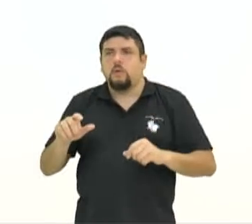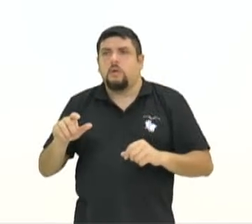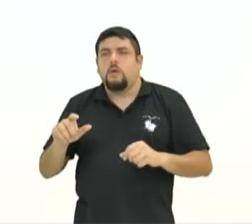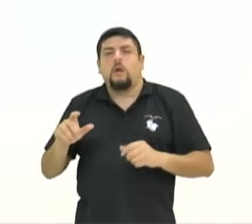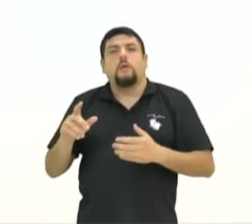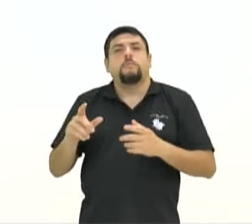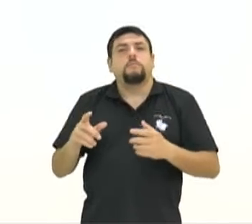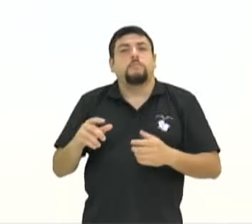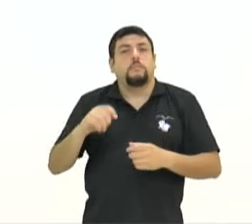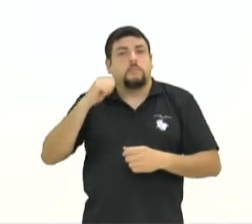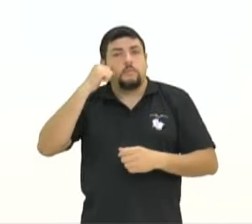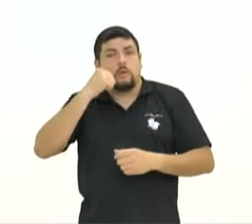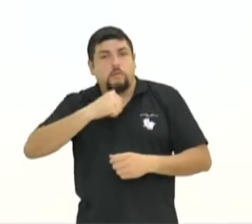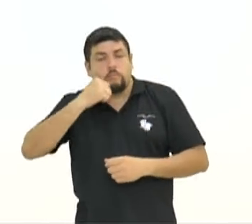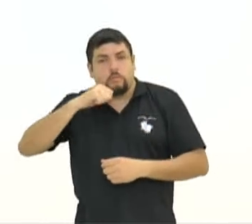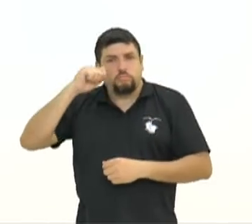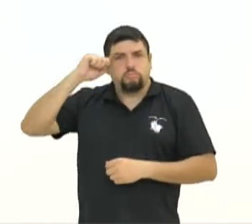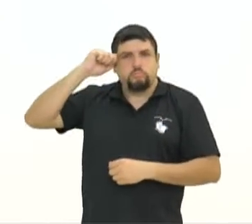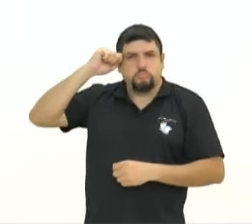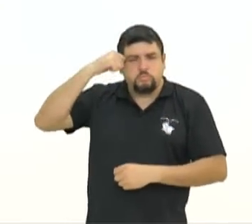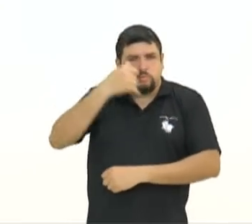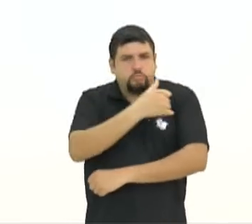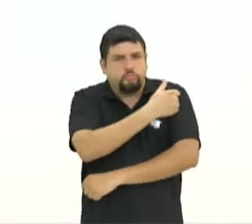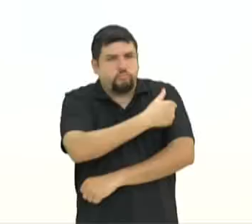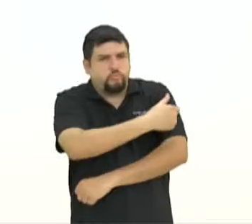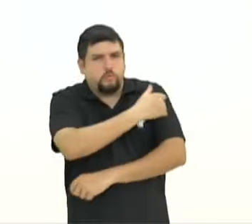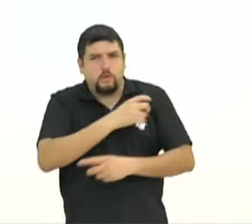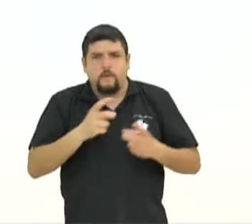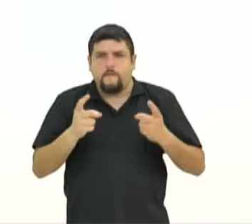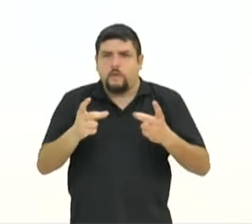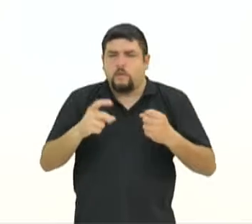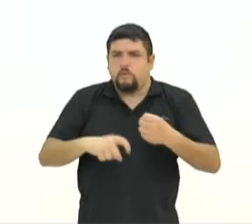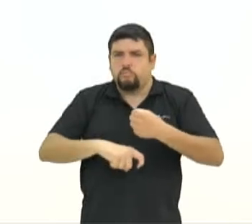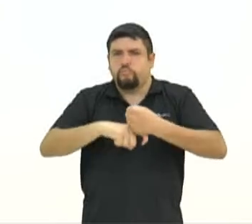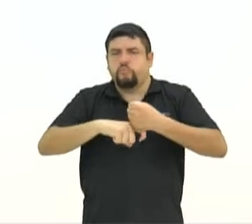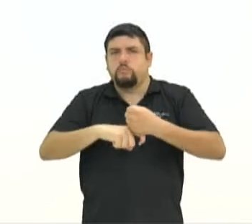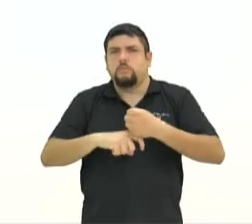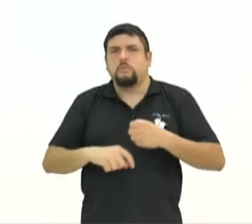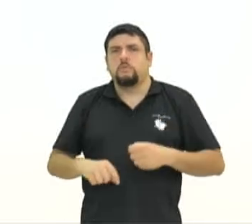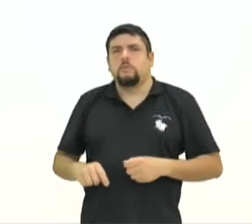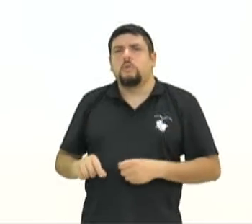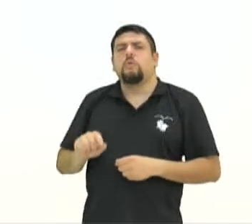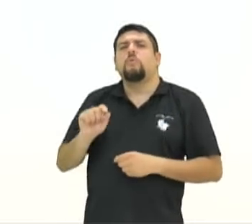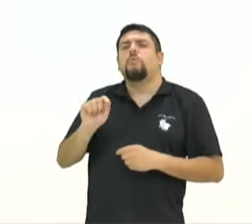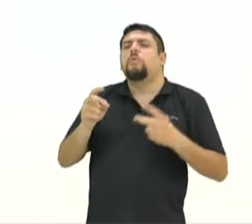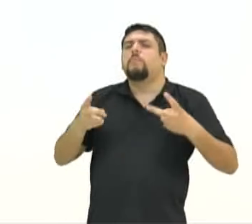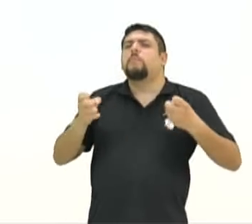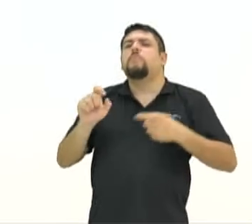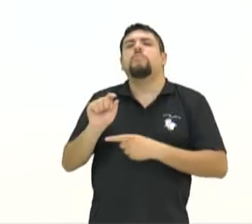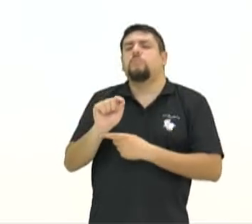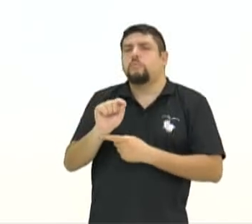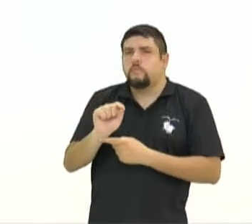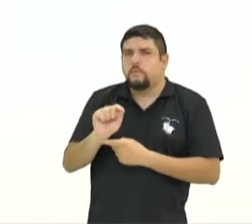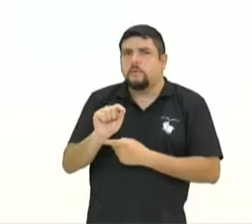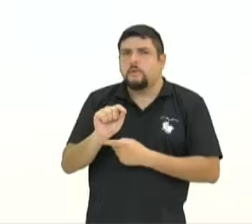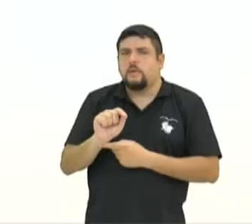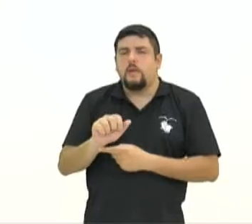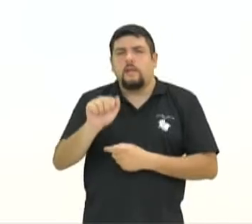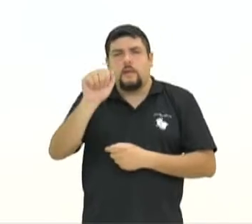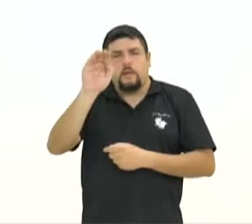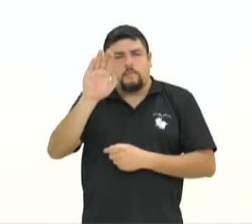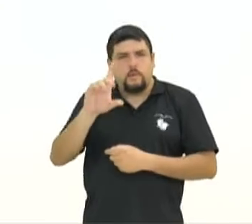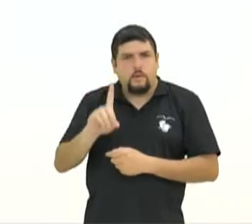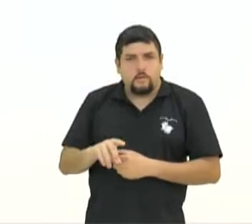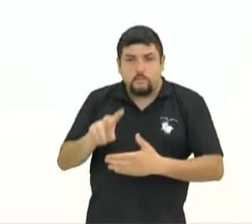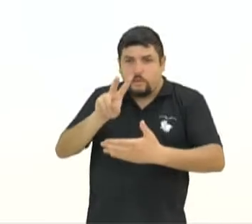tatuagem vendendo cajus, podemos afirmar que, vou pôr um tempo na tela, a gente tem as alternativas aqui, e vocês respondem,